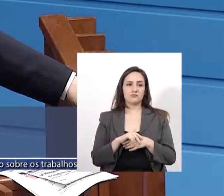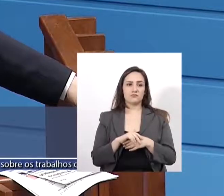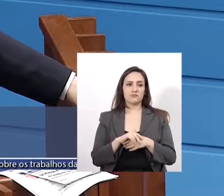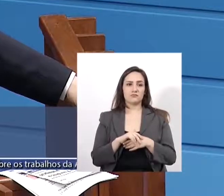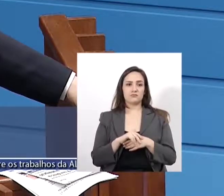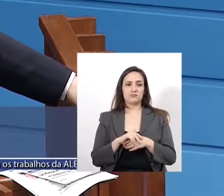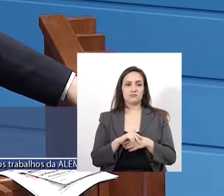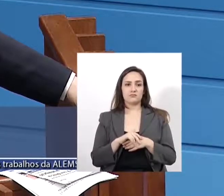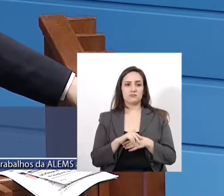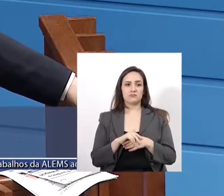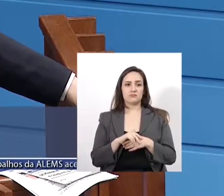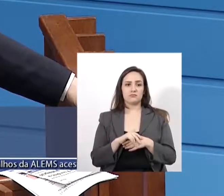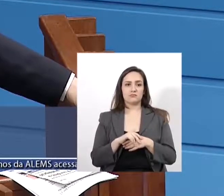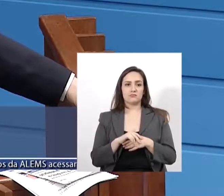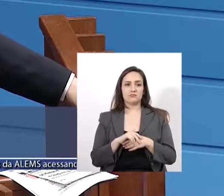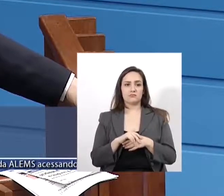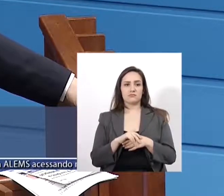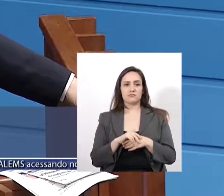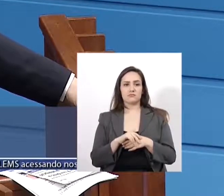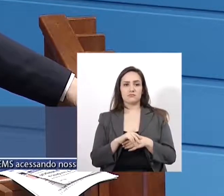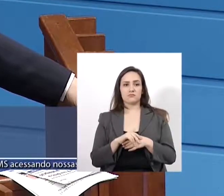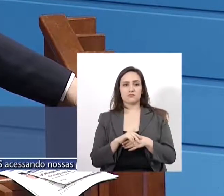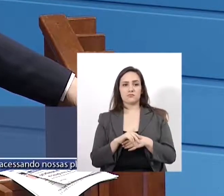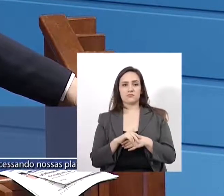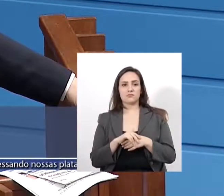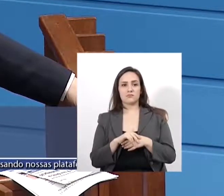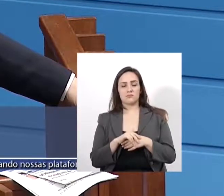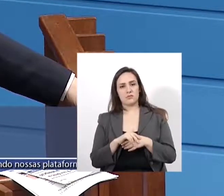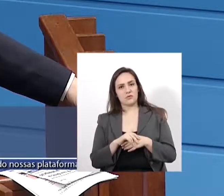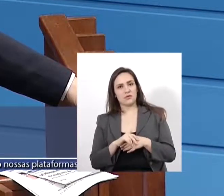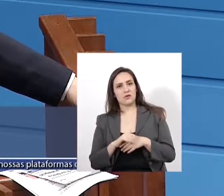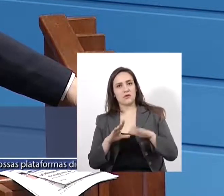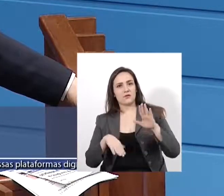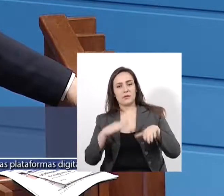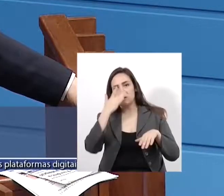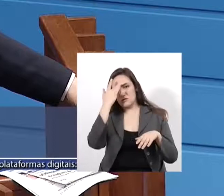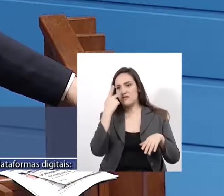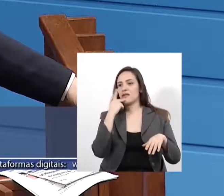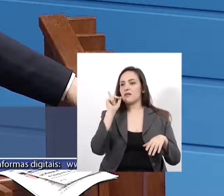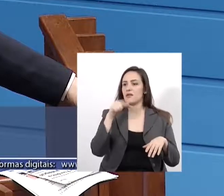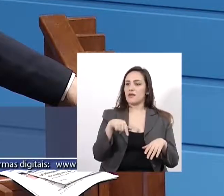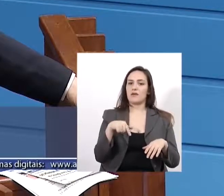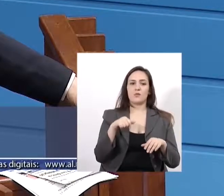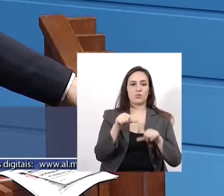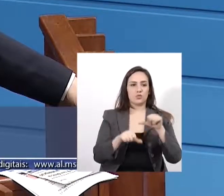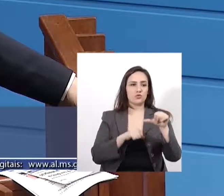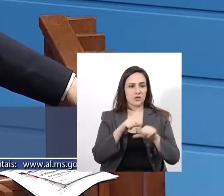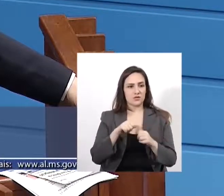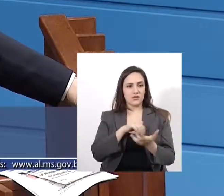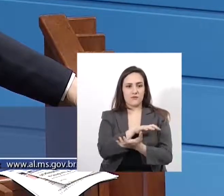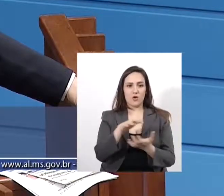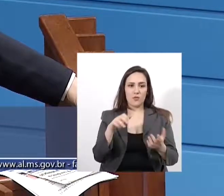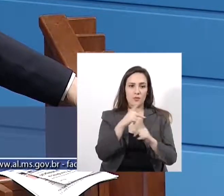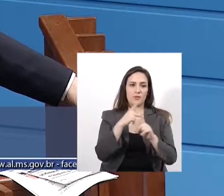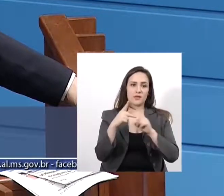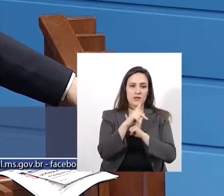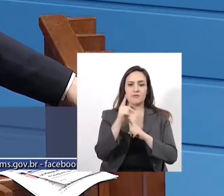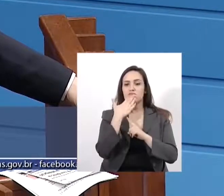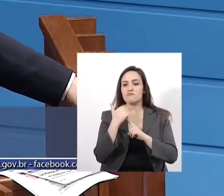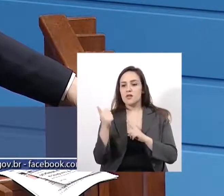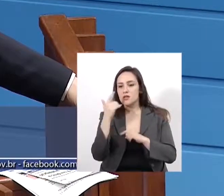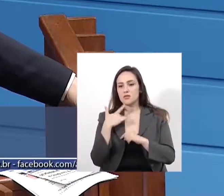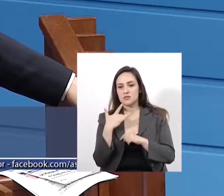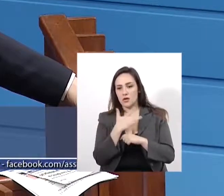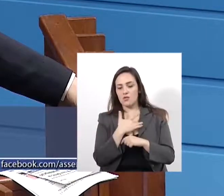coisa, você não vê falar que com a reforma da Previdência vai melhorar a saúde, vai melhorar a educação, vai